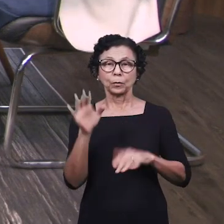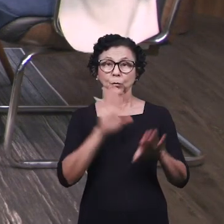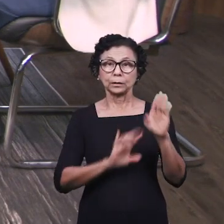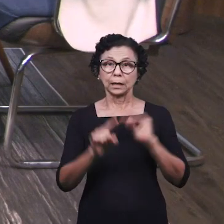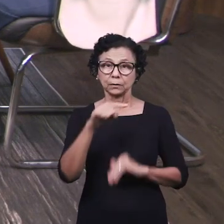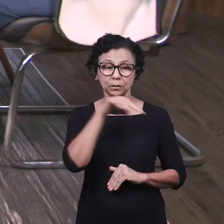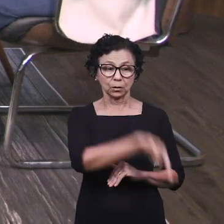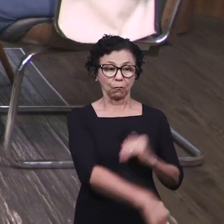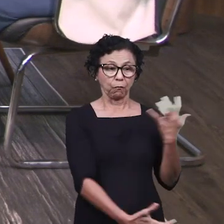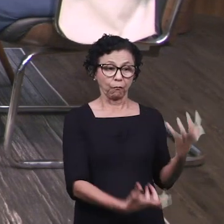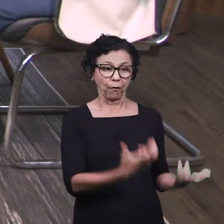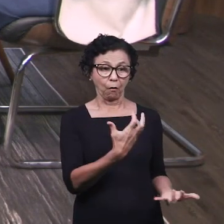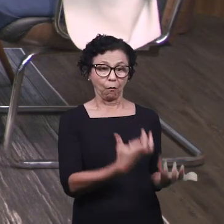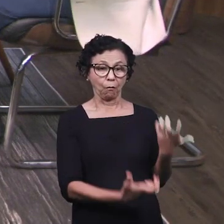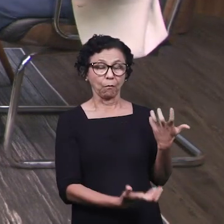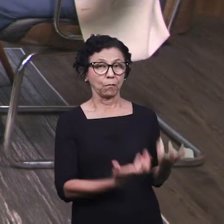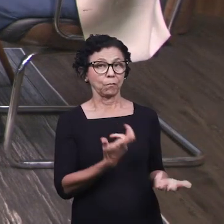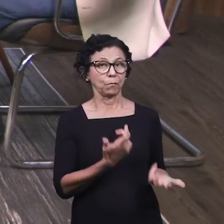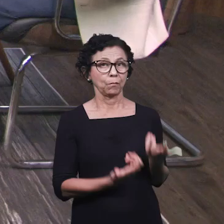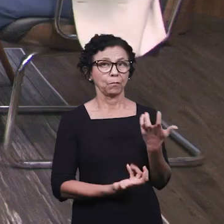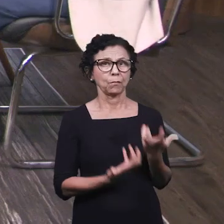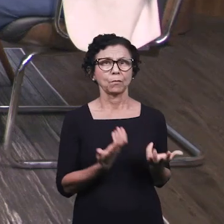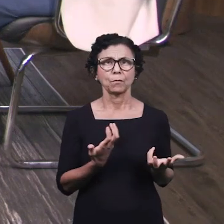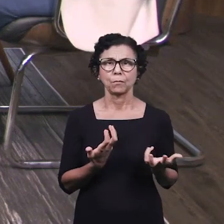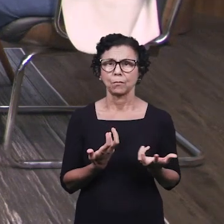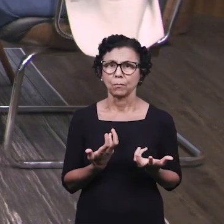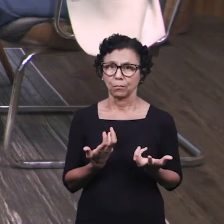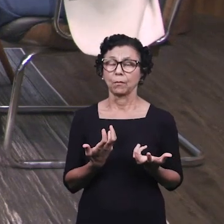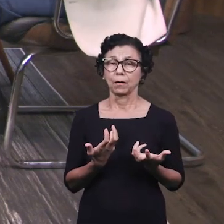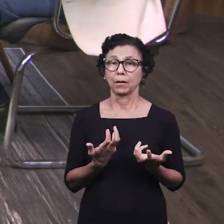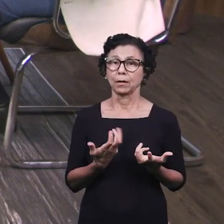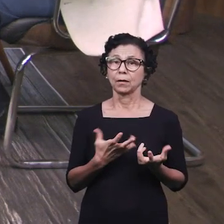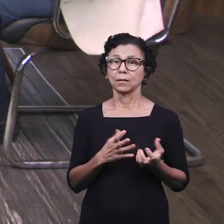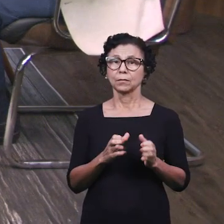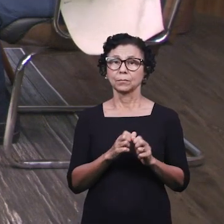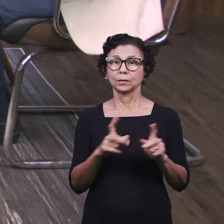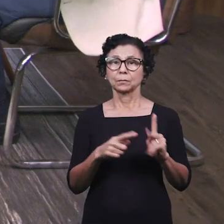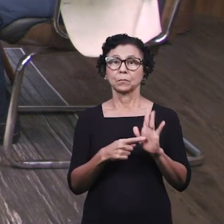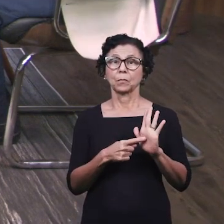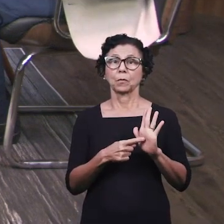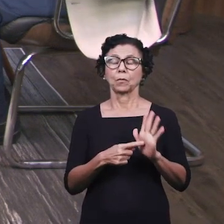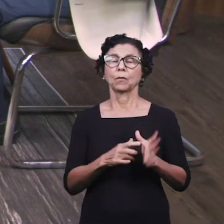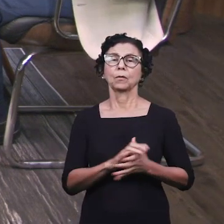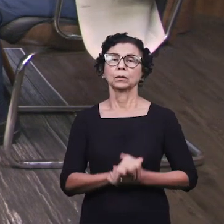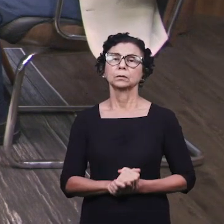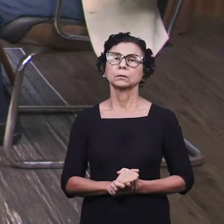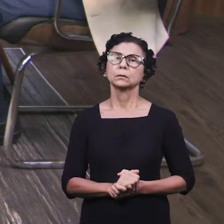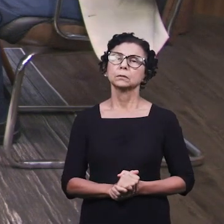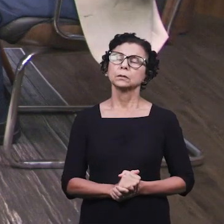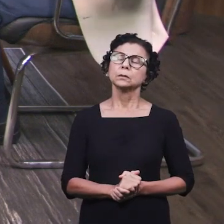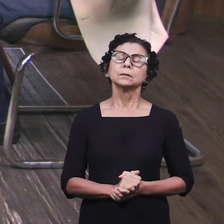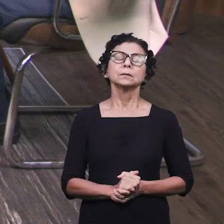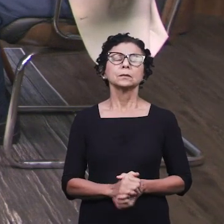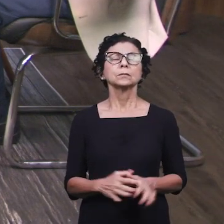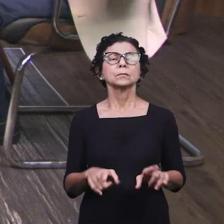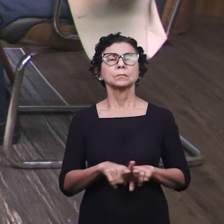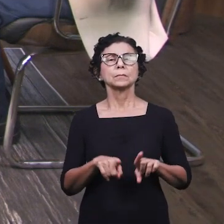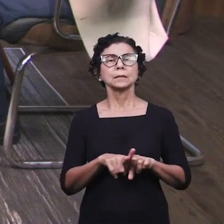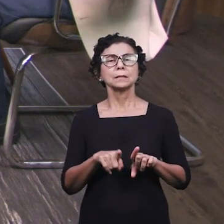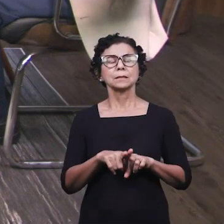tem necessidade. São figuras que entram e saem opinadamente, mas que são figuras que têm um